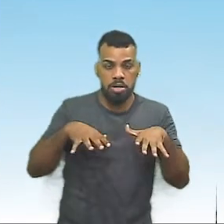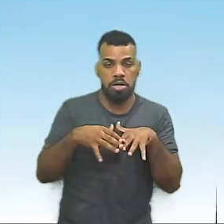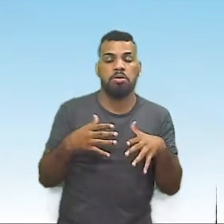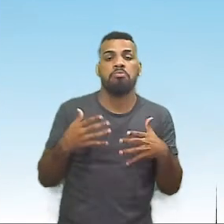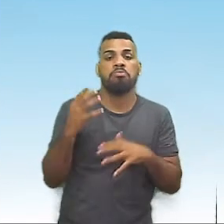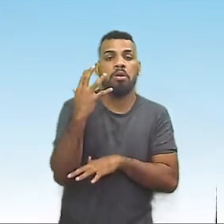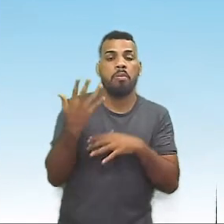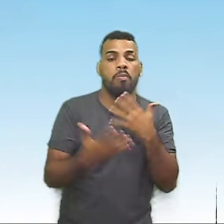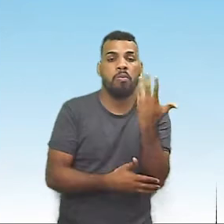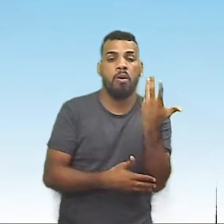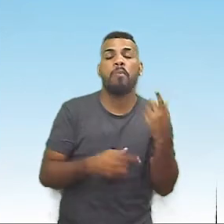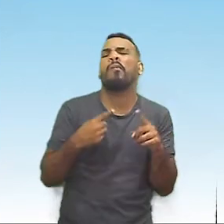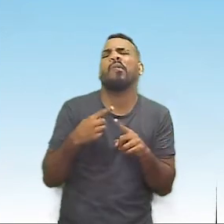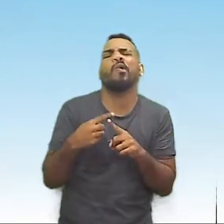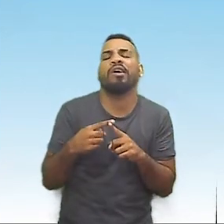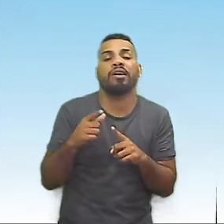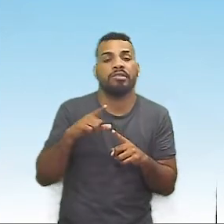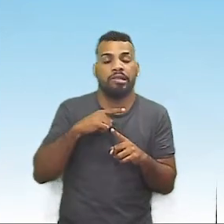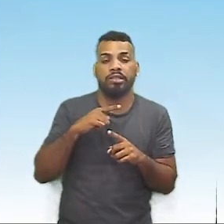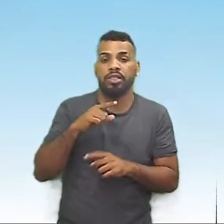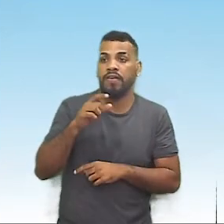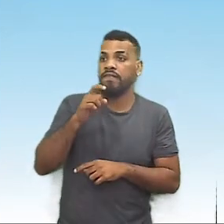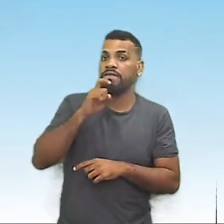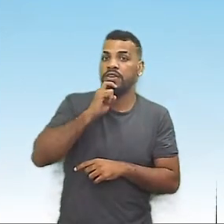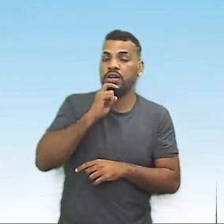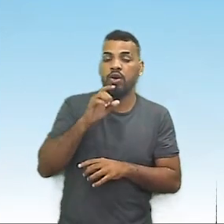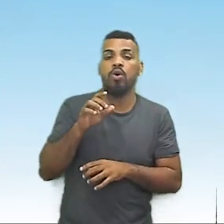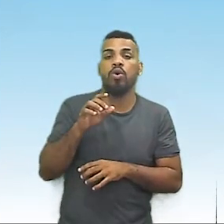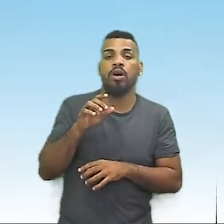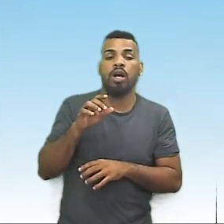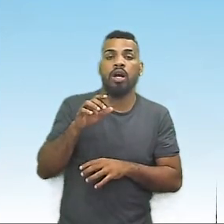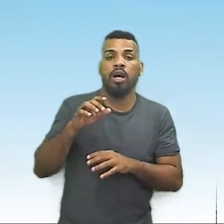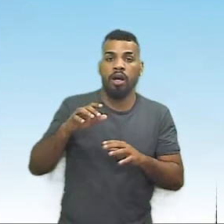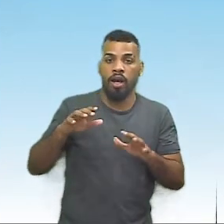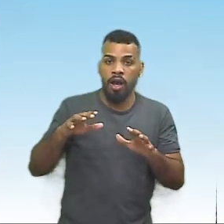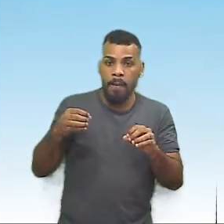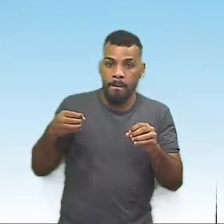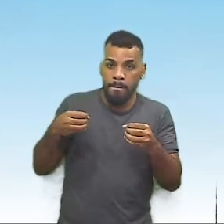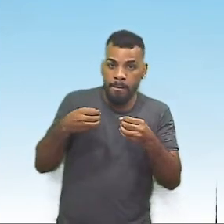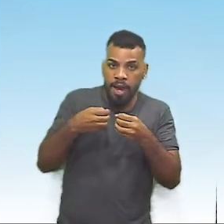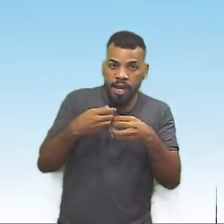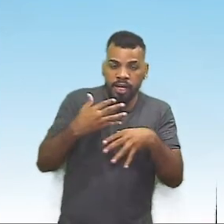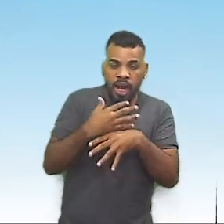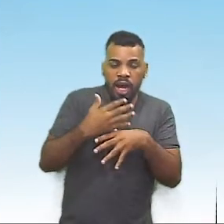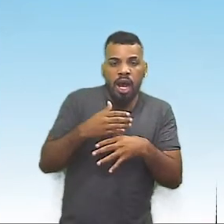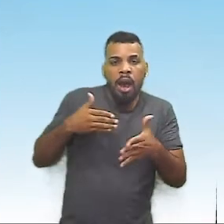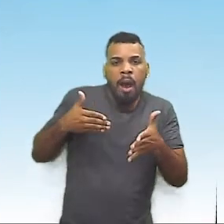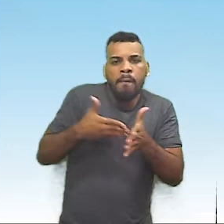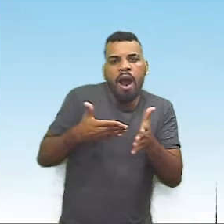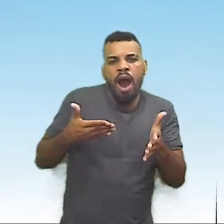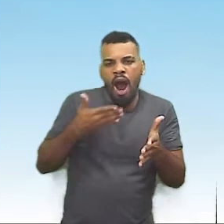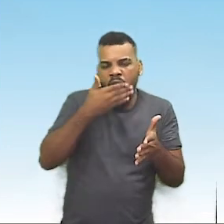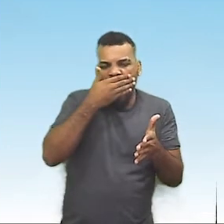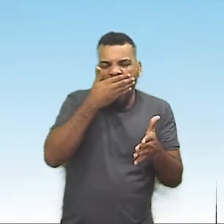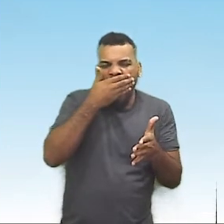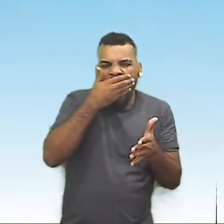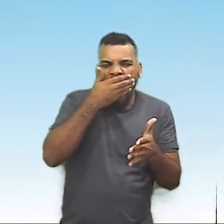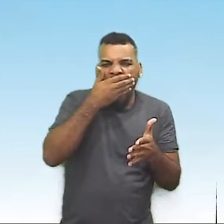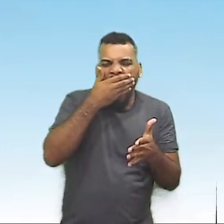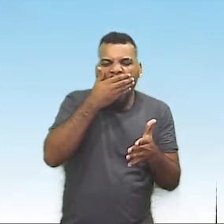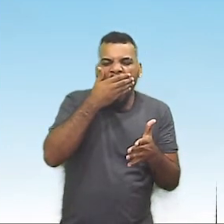pela retenção de ar frio próximo à superfície das cidades, evitando que os poluentes